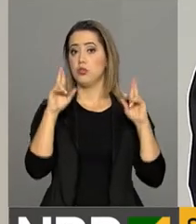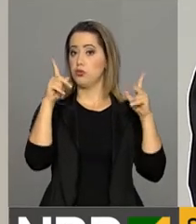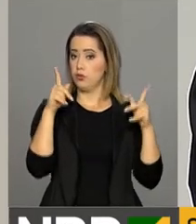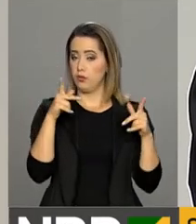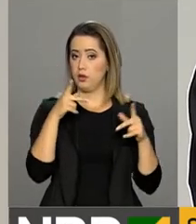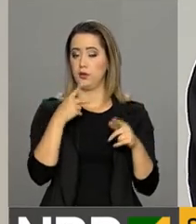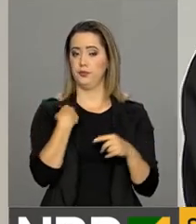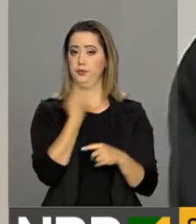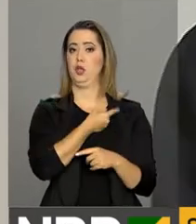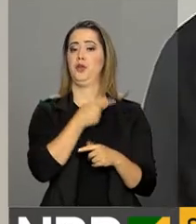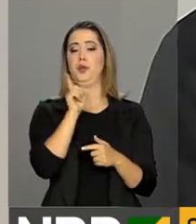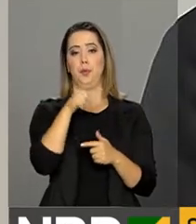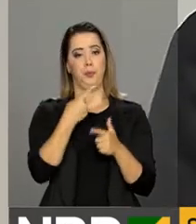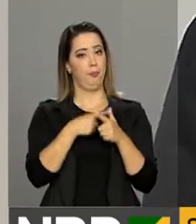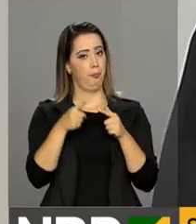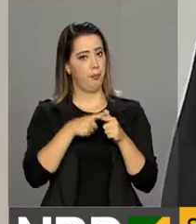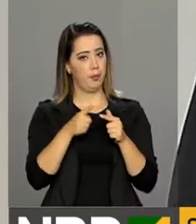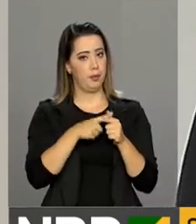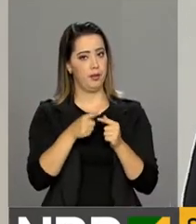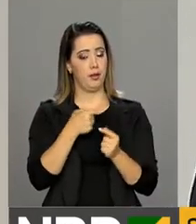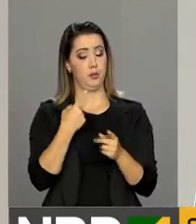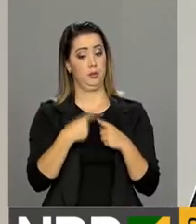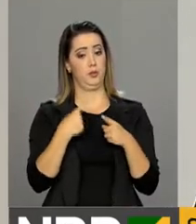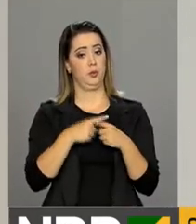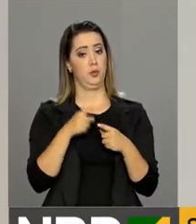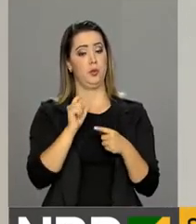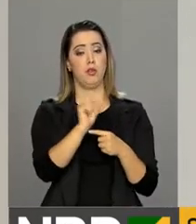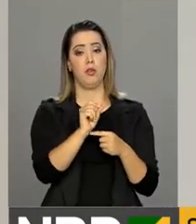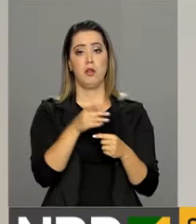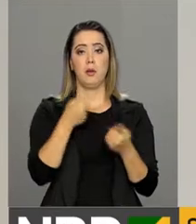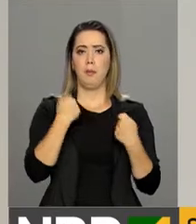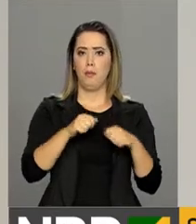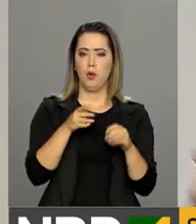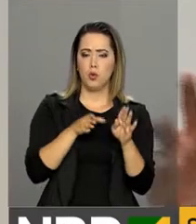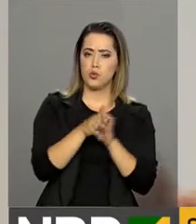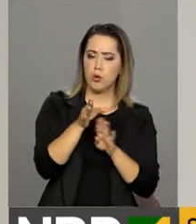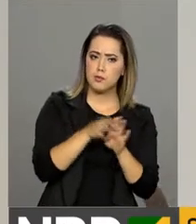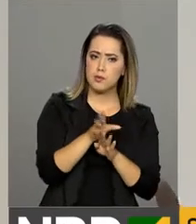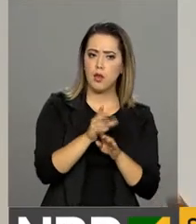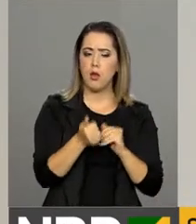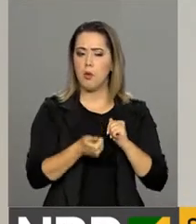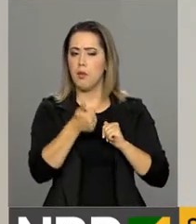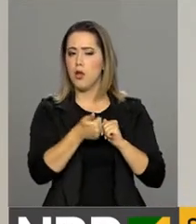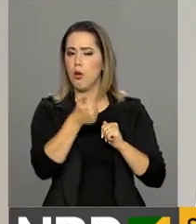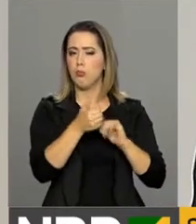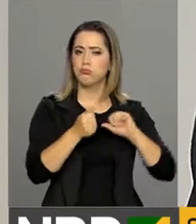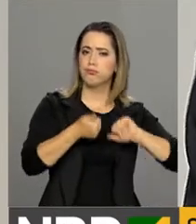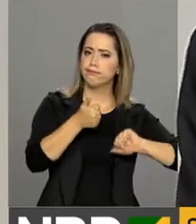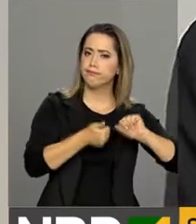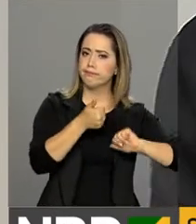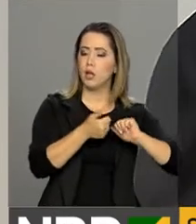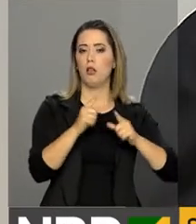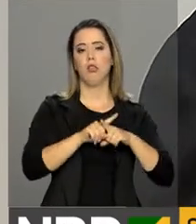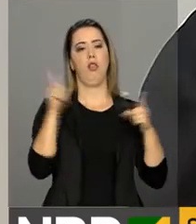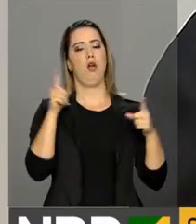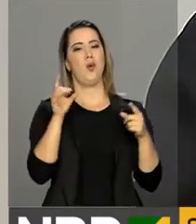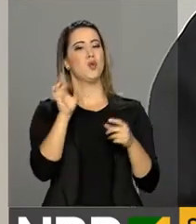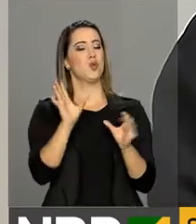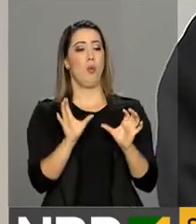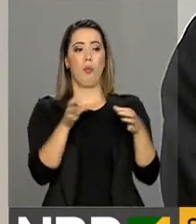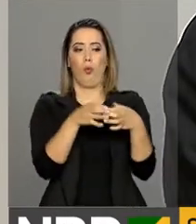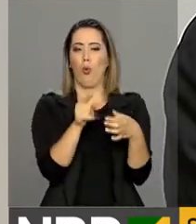política ao invés de sugerir modificações de modificações de conteúdo opõem-se tenazmente